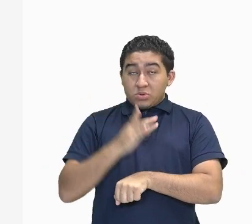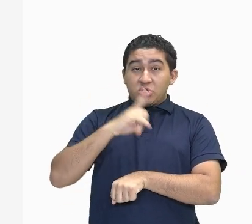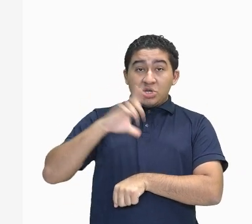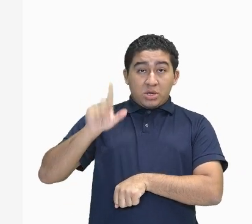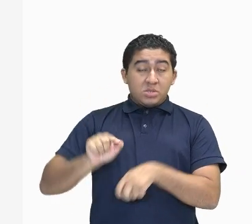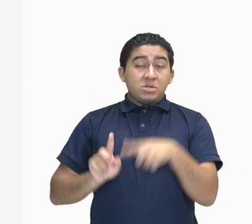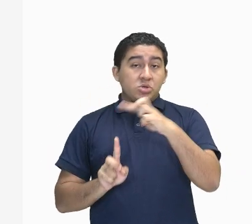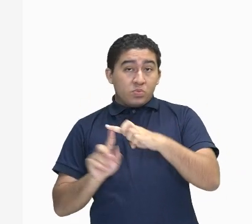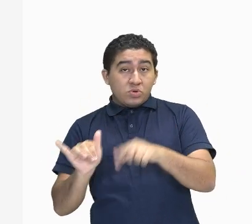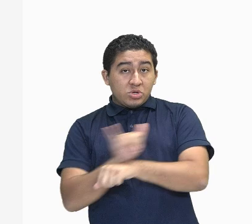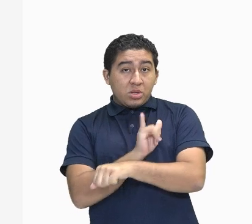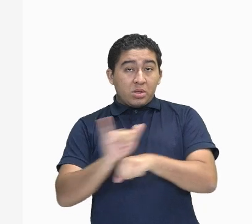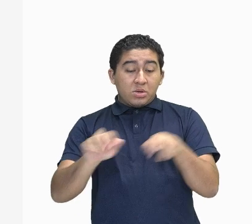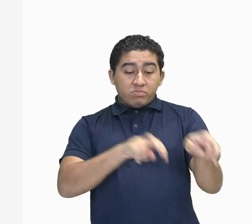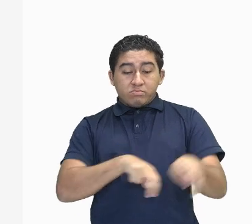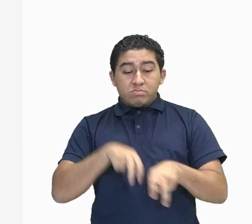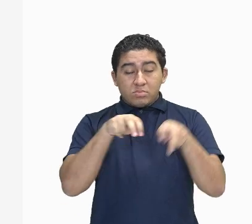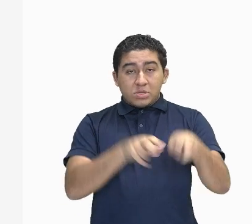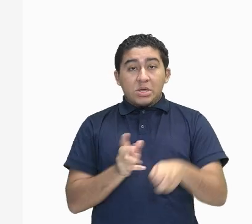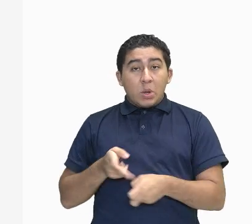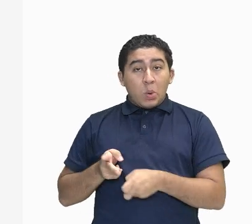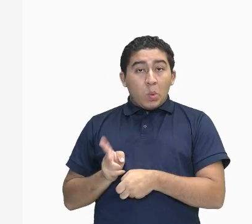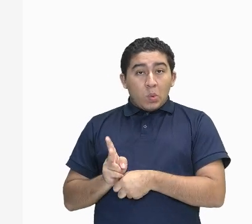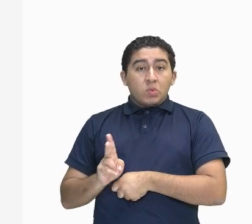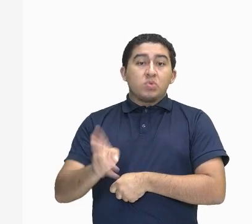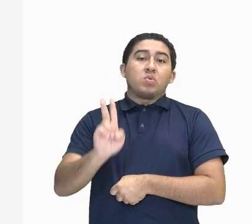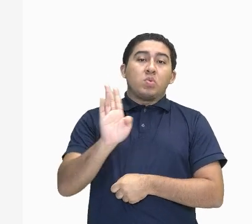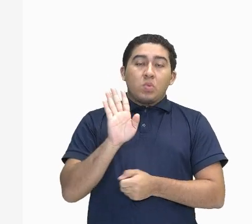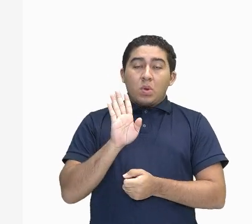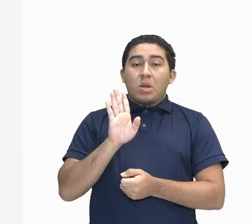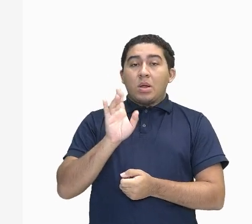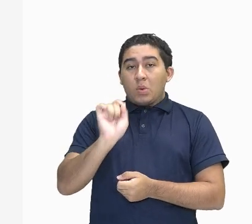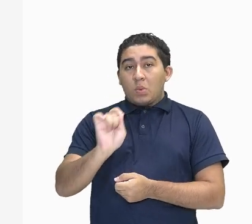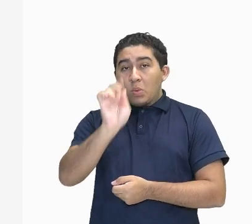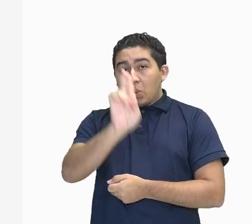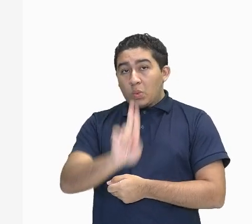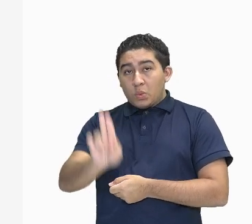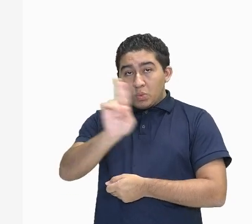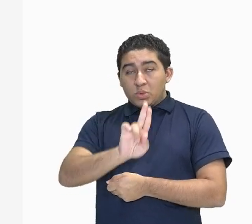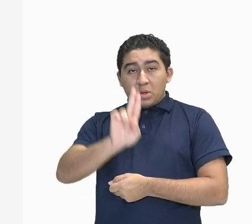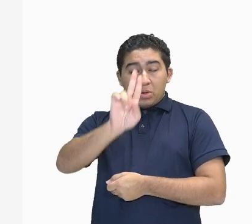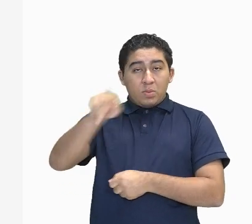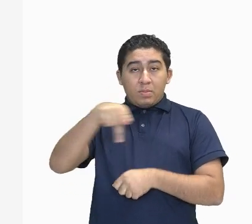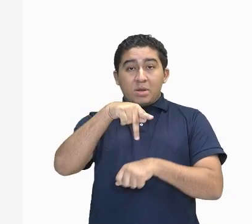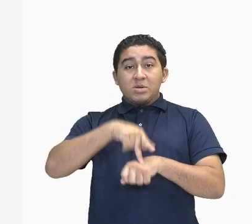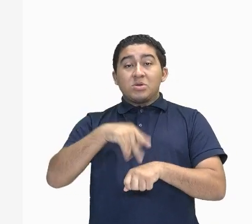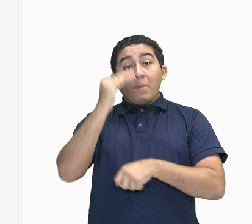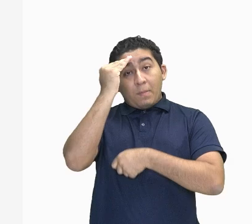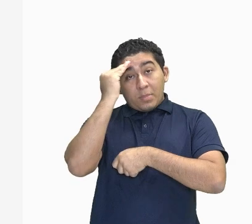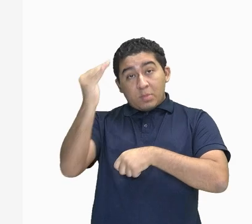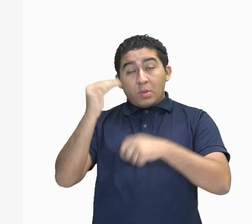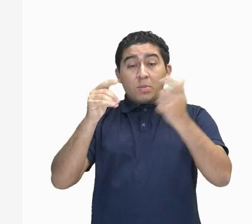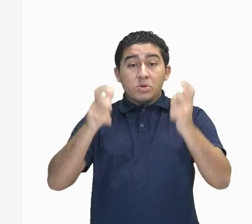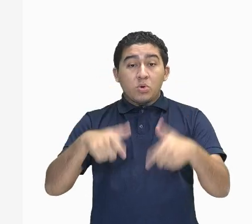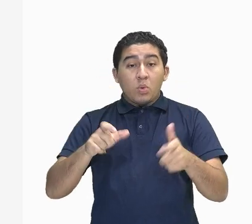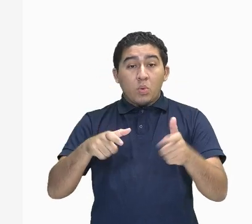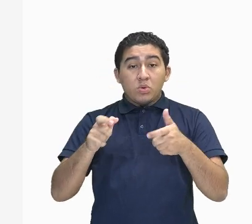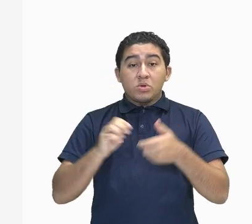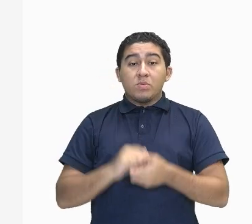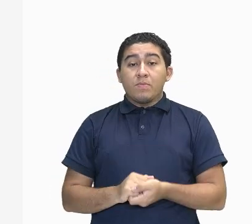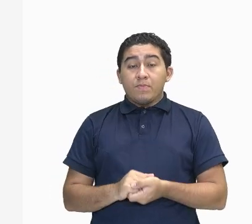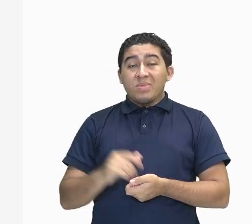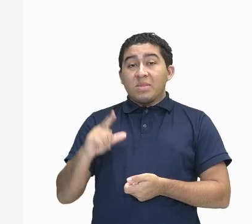de plantation e continua sendo utilizado no nosso país em regiões principalmente onde